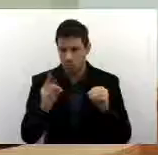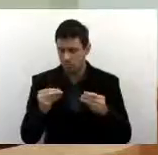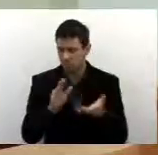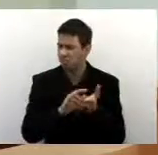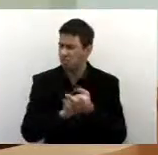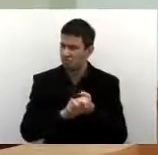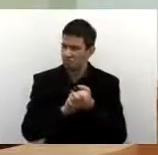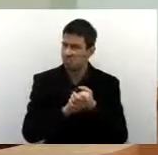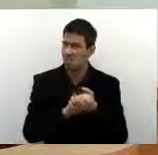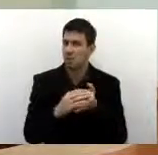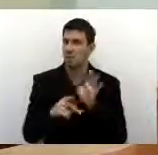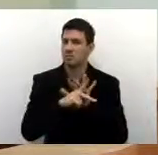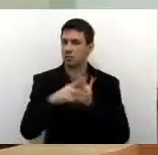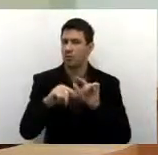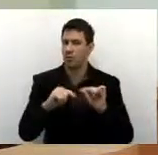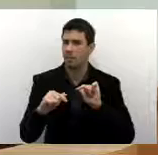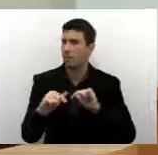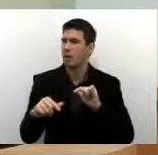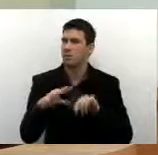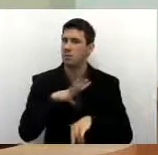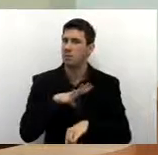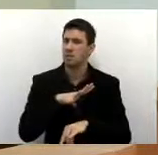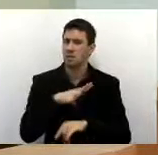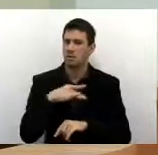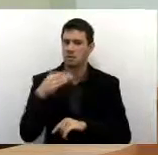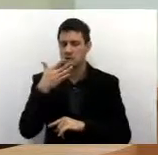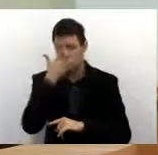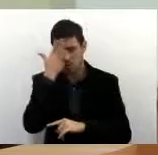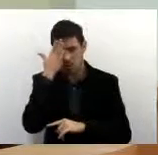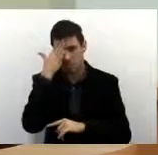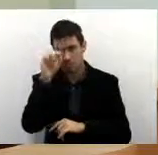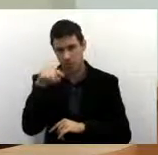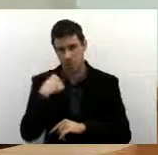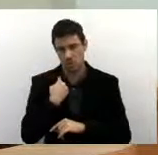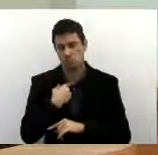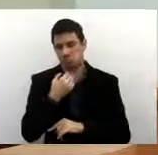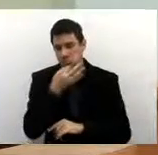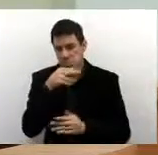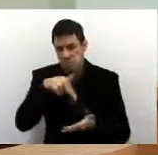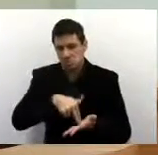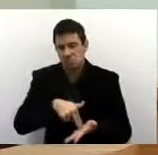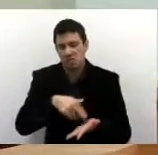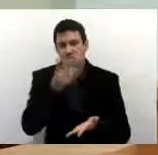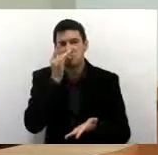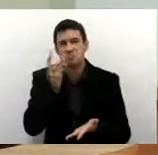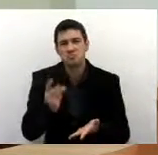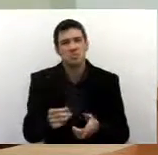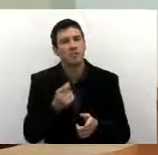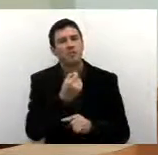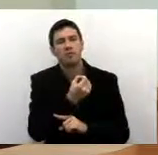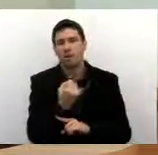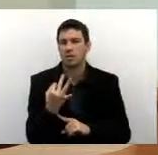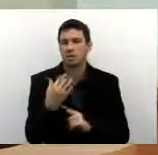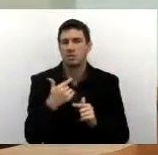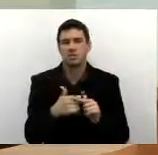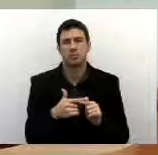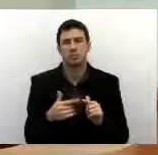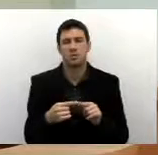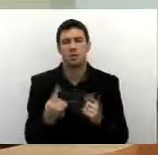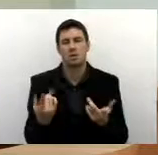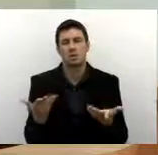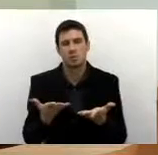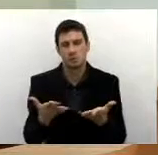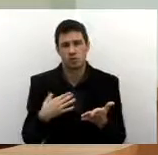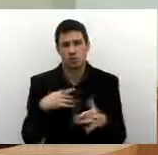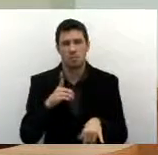fazendo pela cidade. Todos sabem meu posicionamento crítico, né, em várias ocasiões, mas nesse